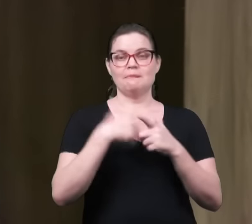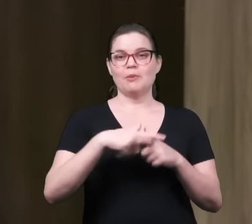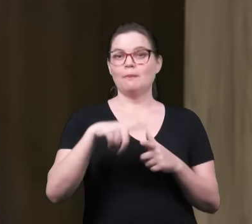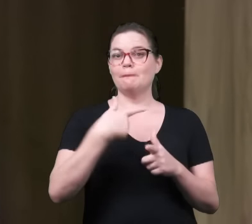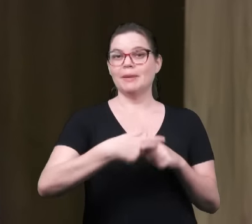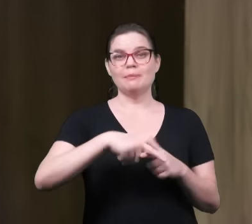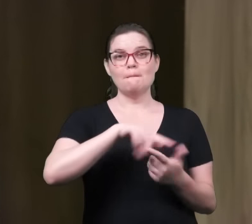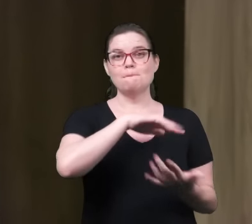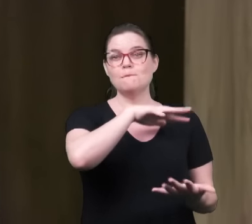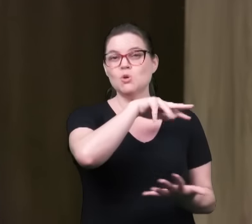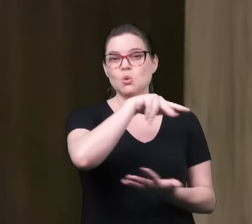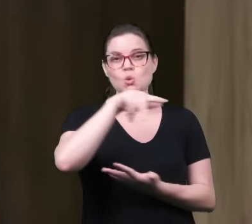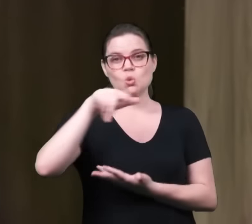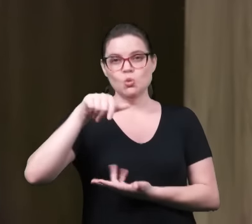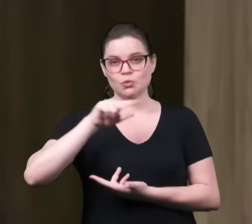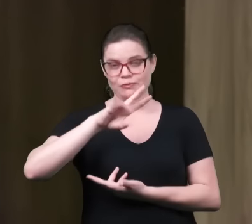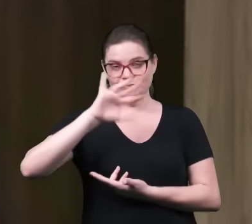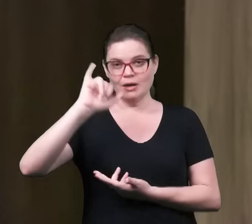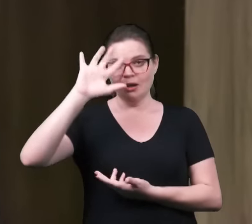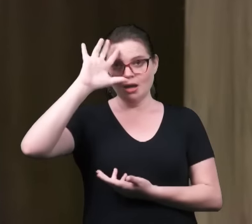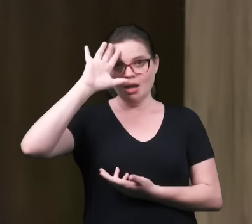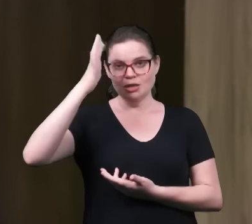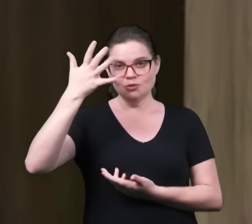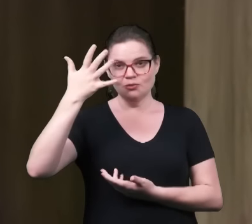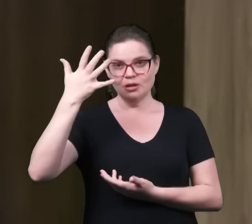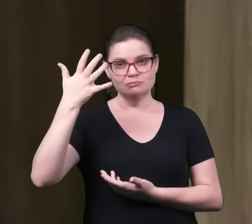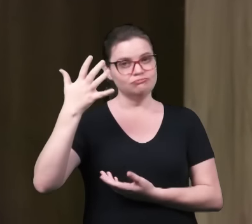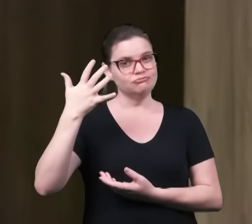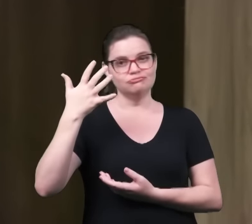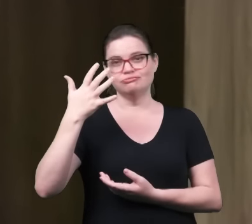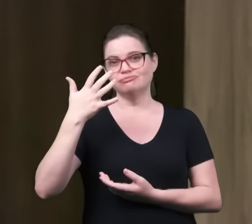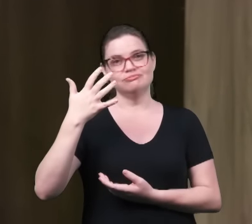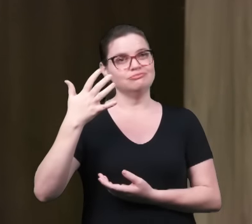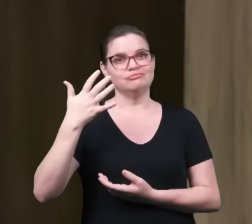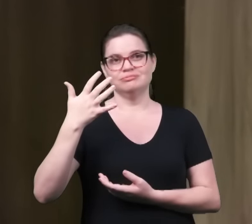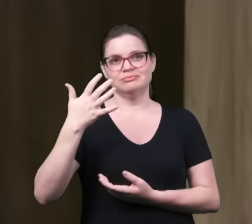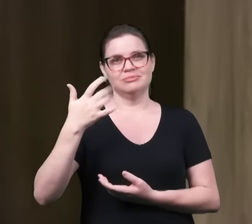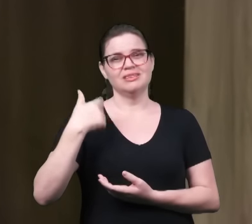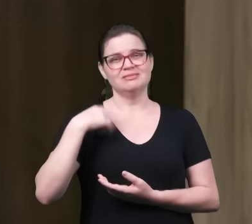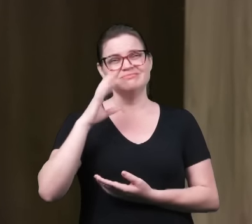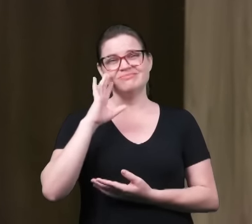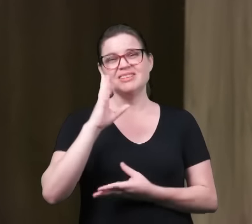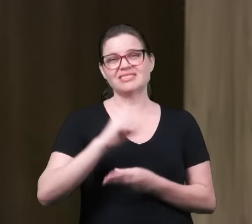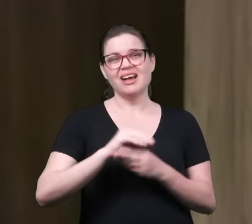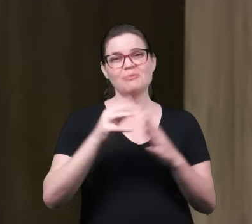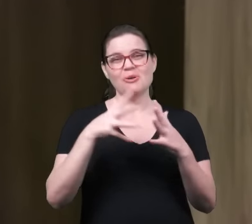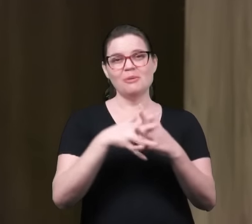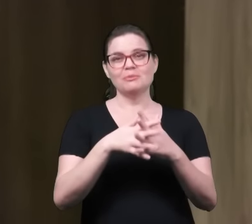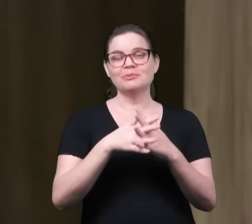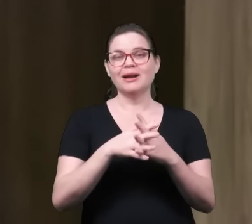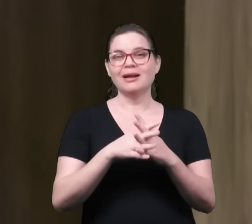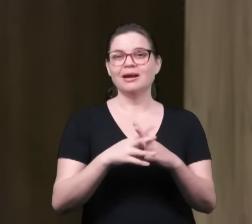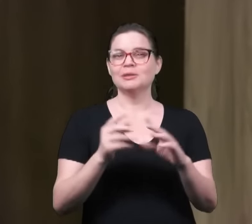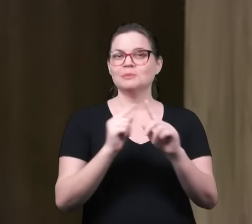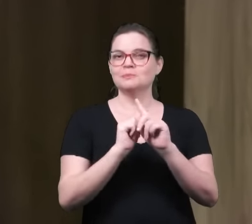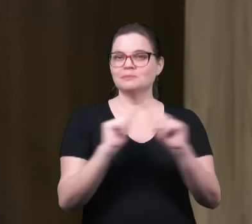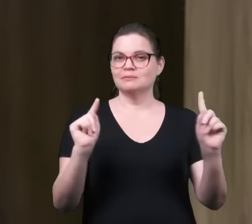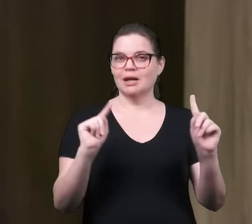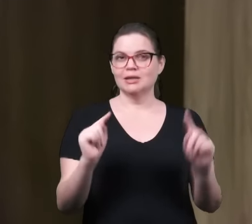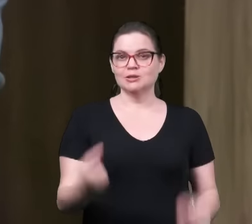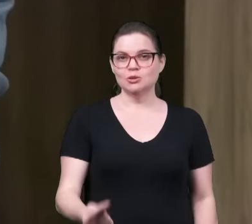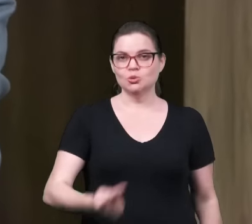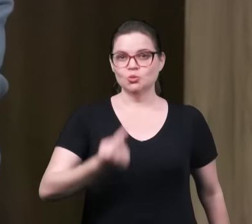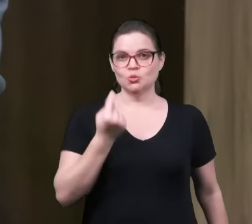mundiais não vão ser devidamente resolvidos, né? É tudo muito complexo. Agora, uma